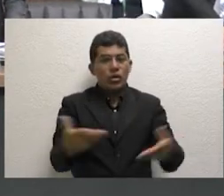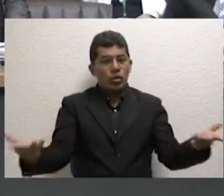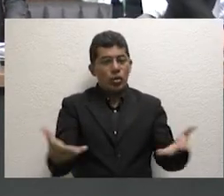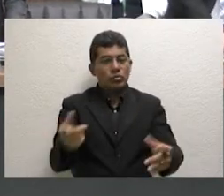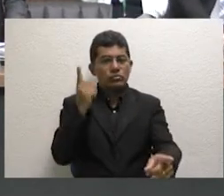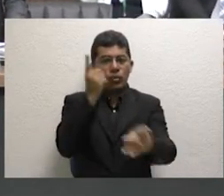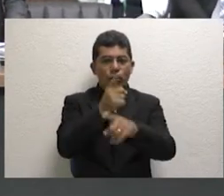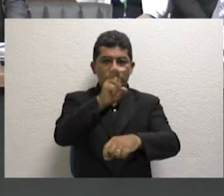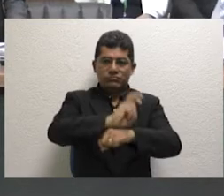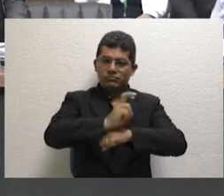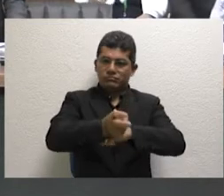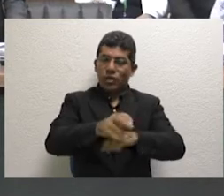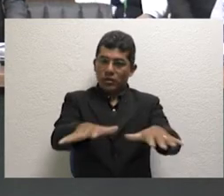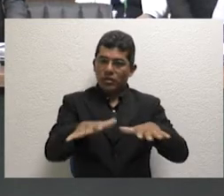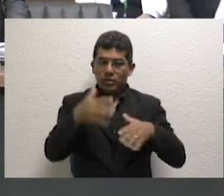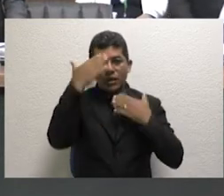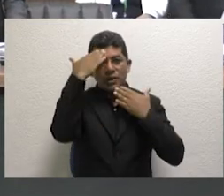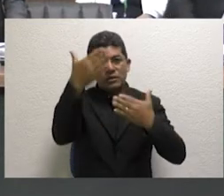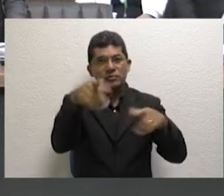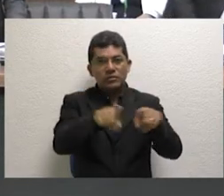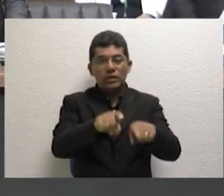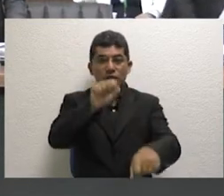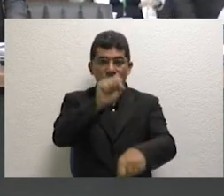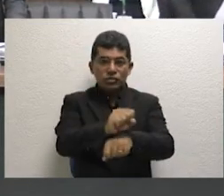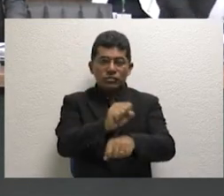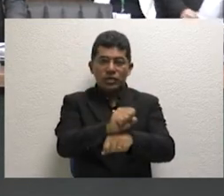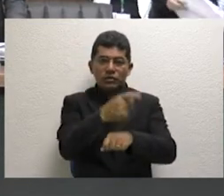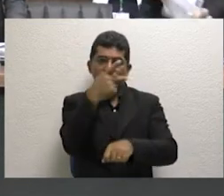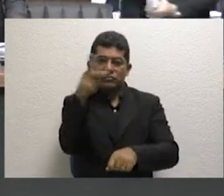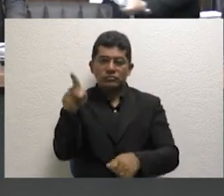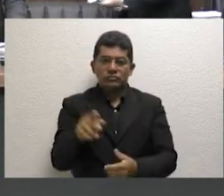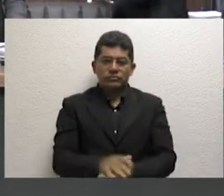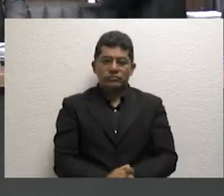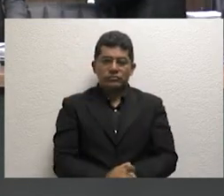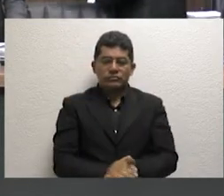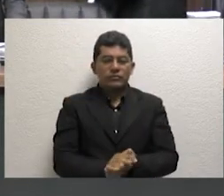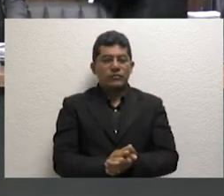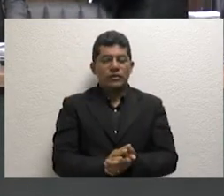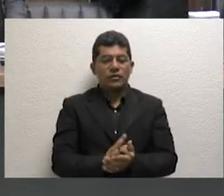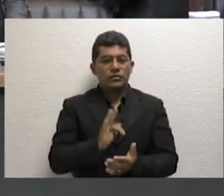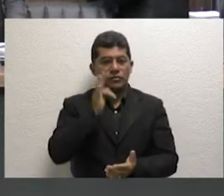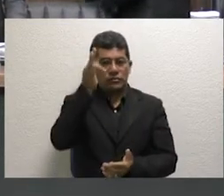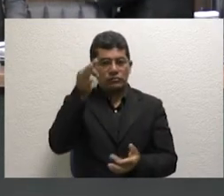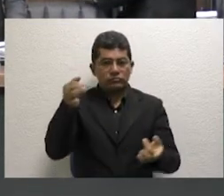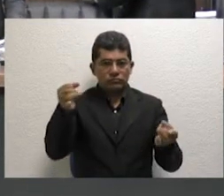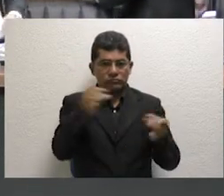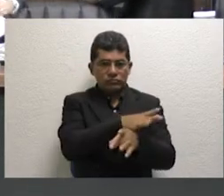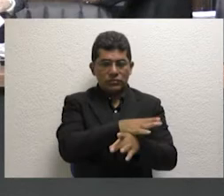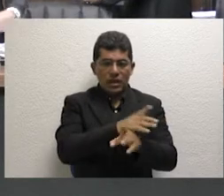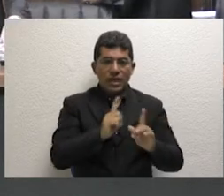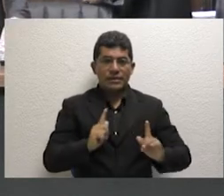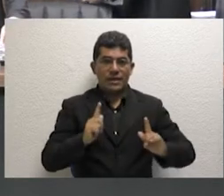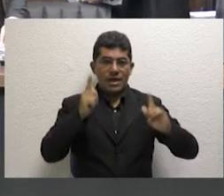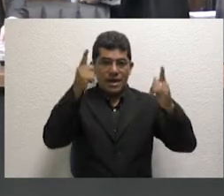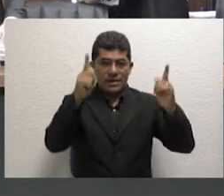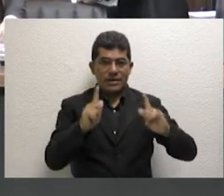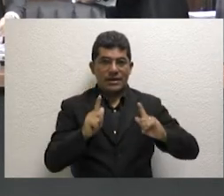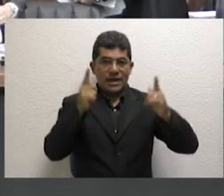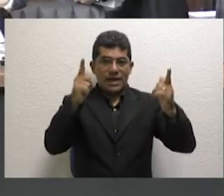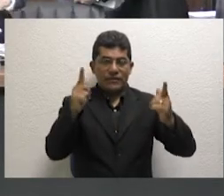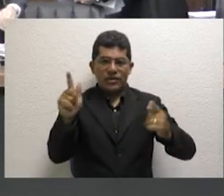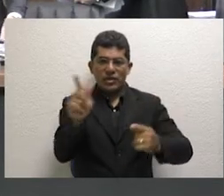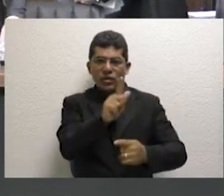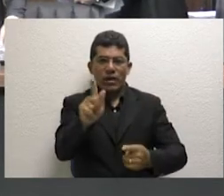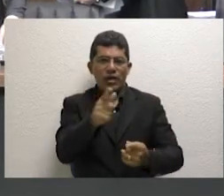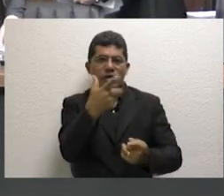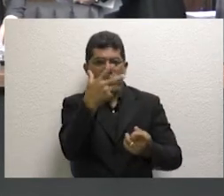se encontram e que aguardam ansiosamente o desfecho que a greve na verdade não é algo que